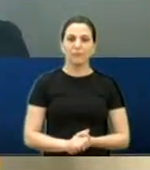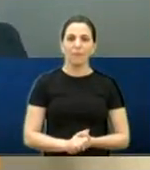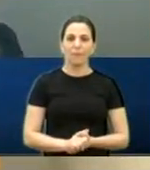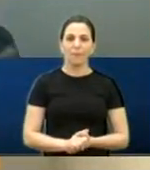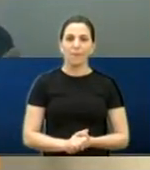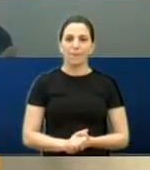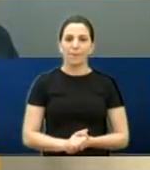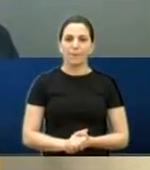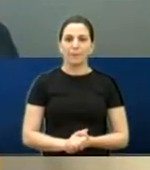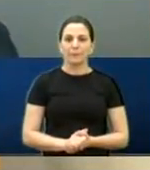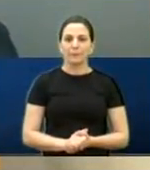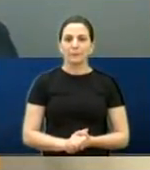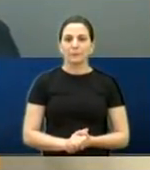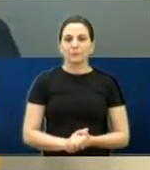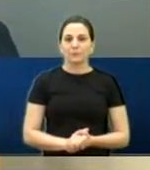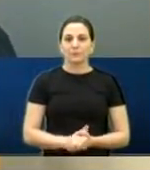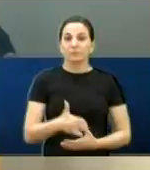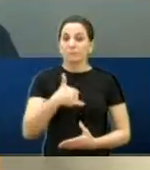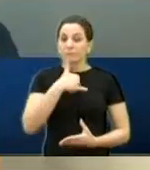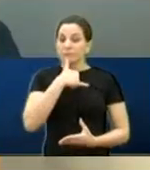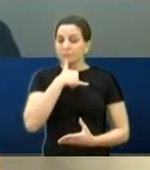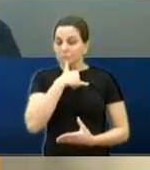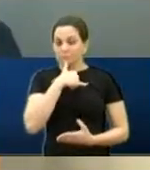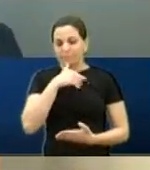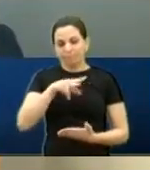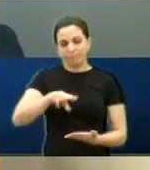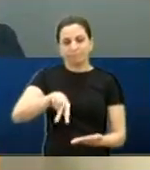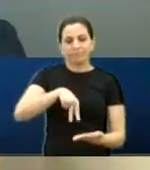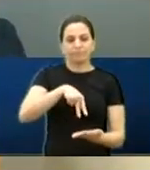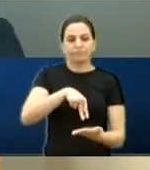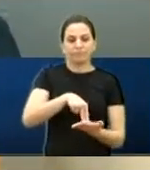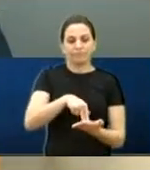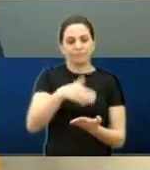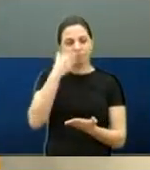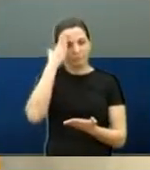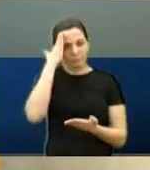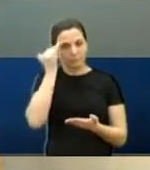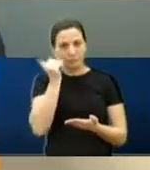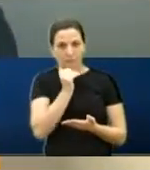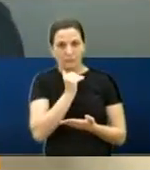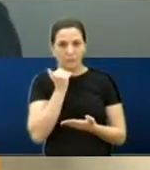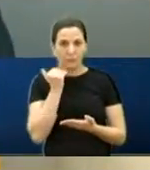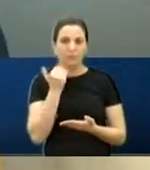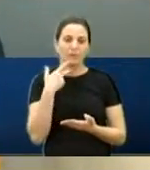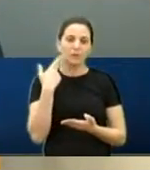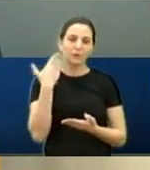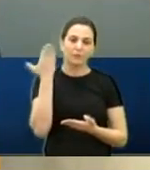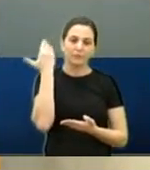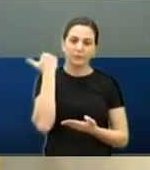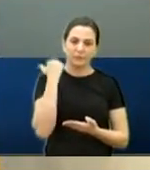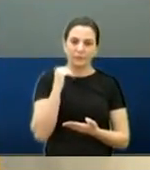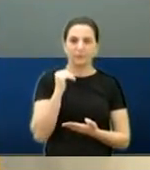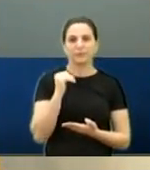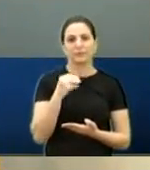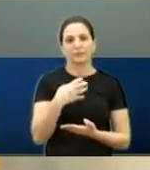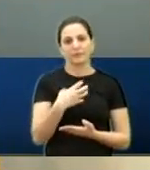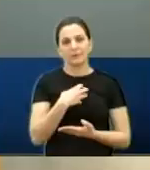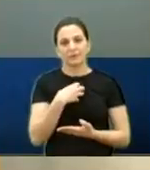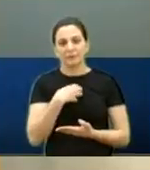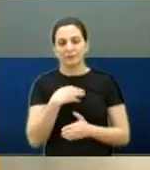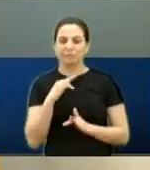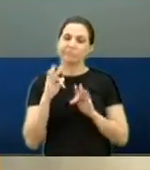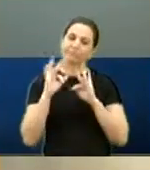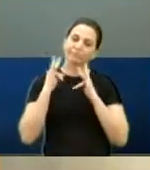triste tem essa tribuna com o falecimento vereadores da casa sinto meus sentimentos à